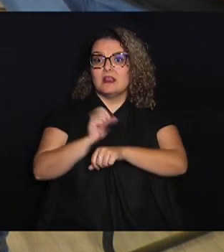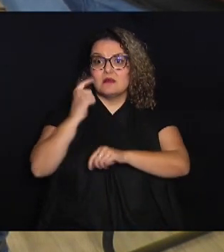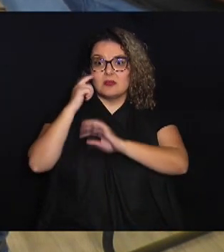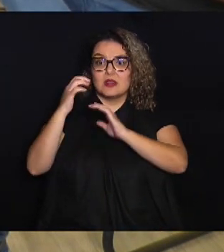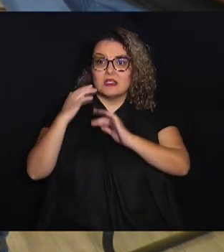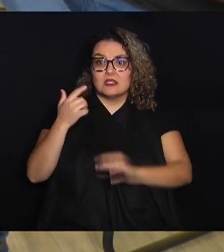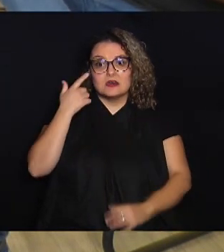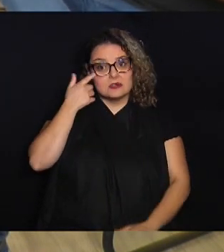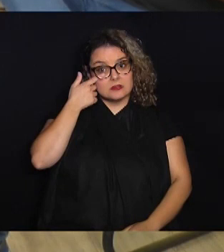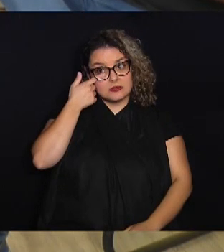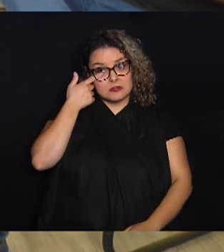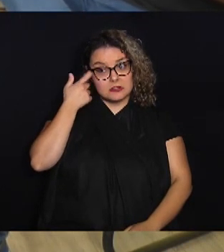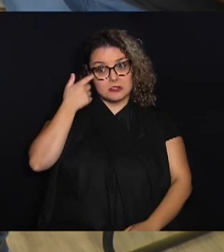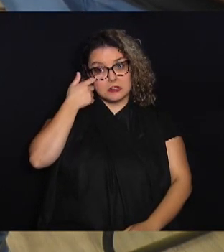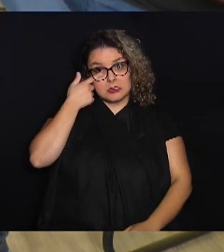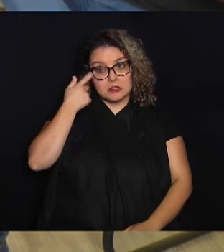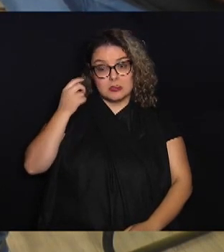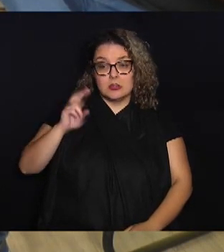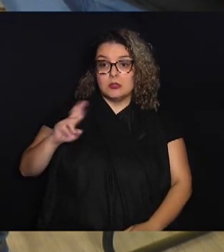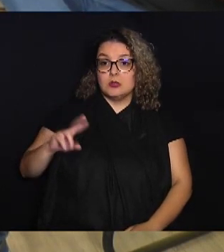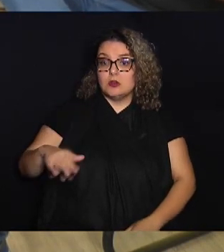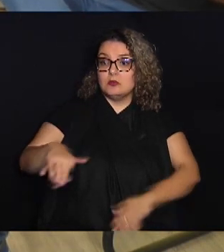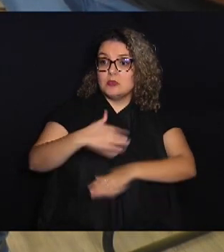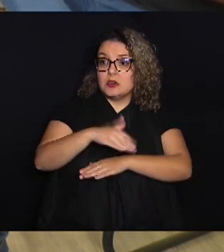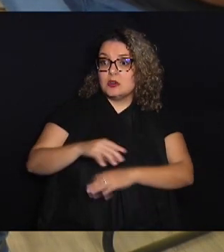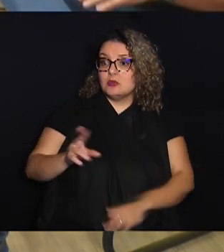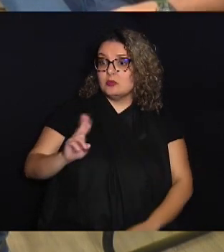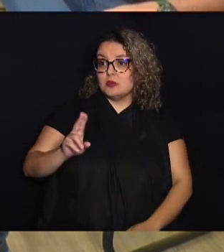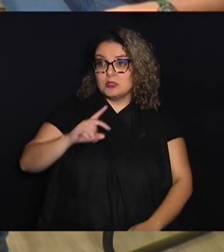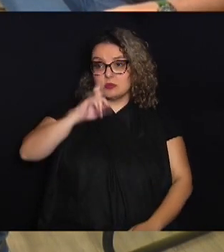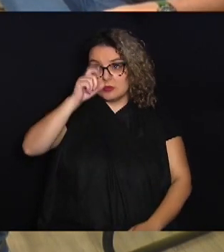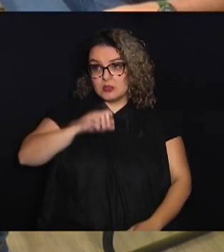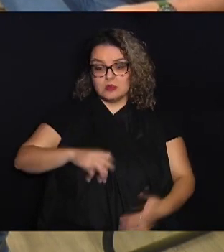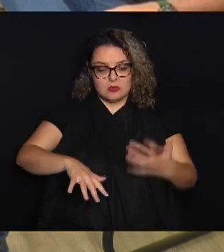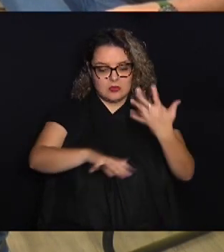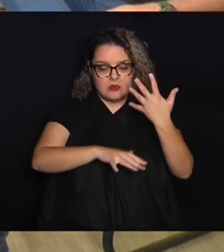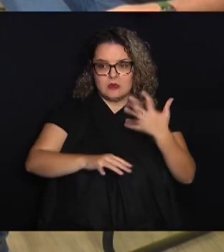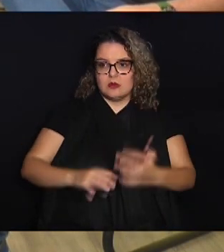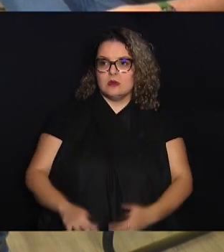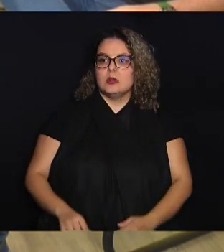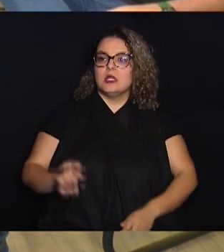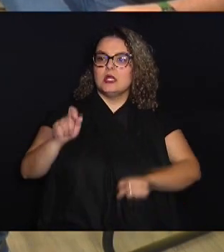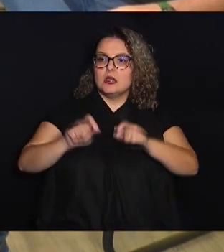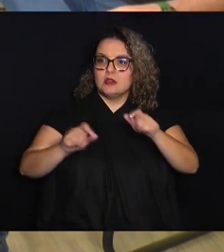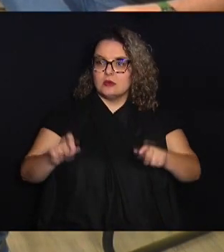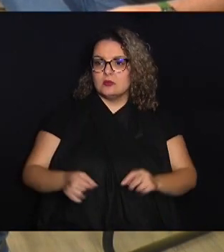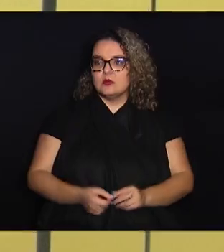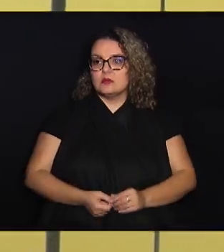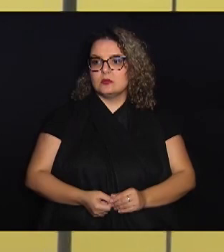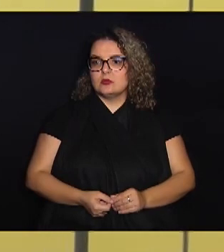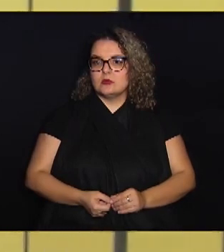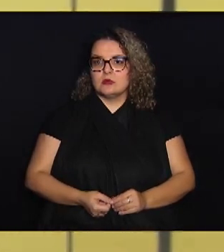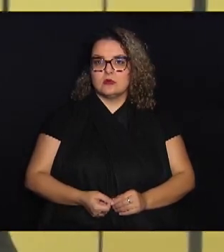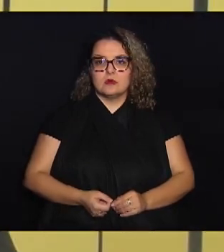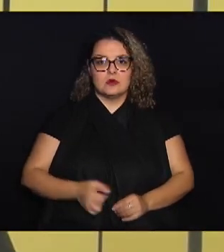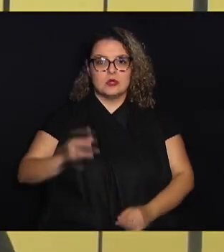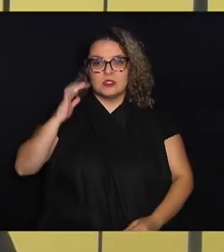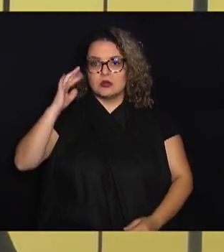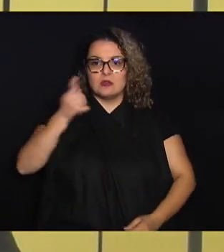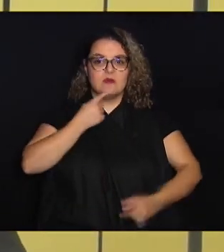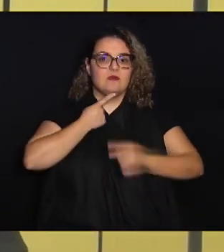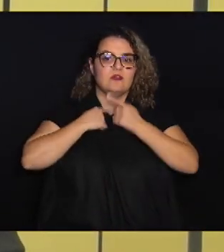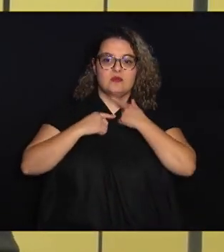esses caras que dão nome pra rua, nome pra hospital, nome pra praça, eram pessoas que tinham sonhos, aspirações,